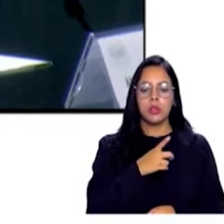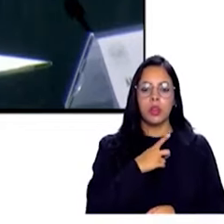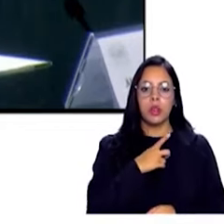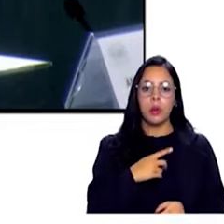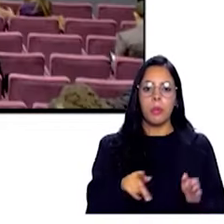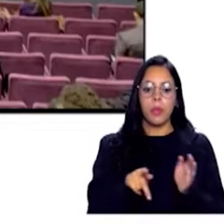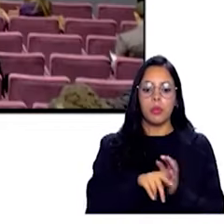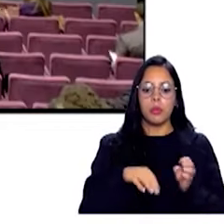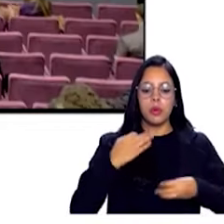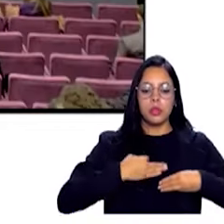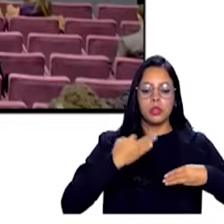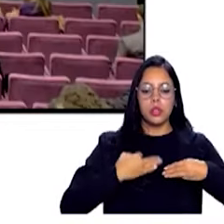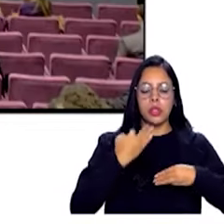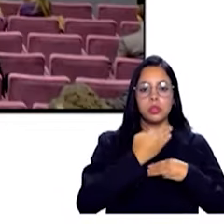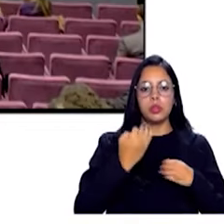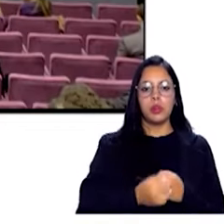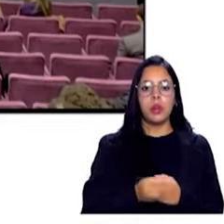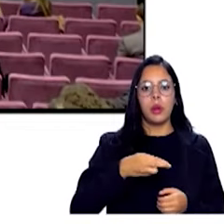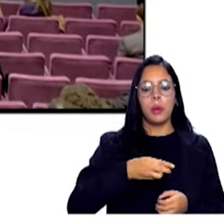di